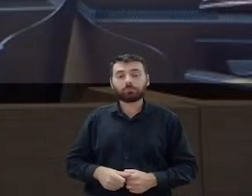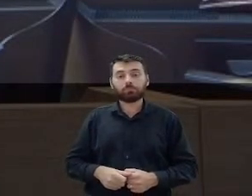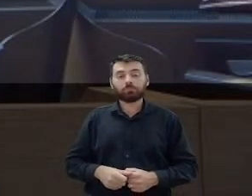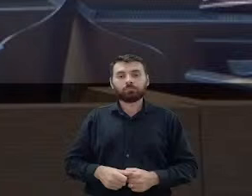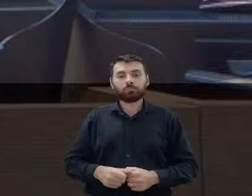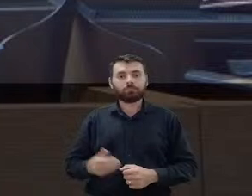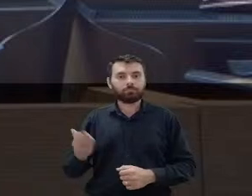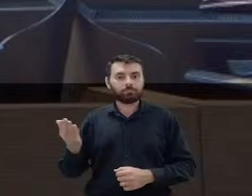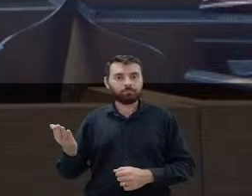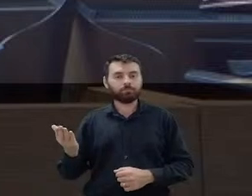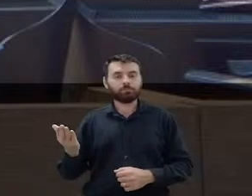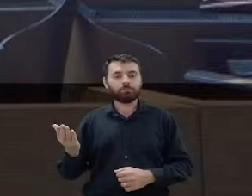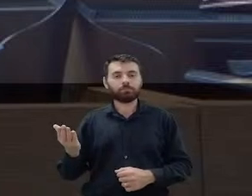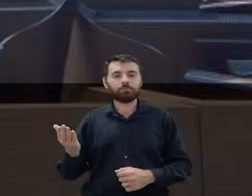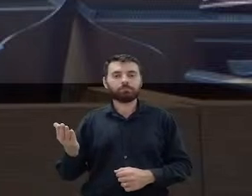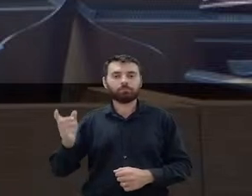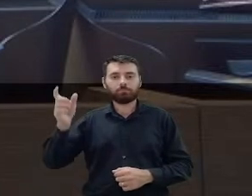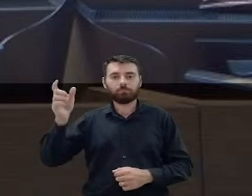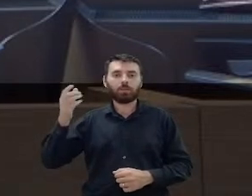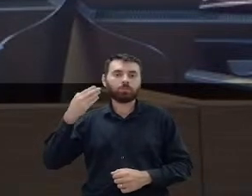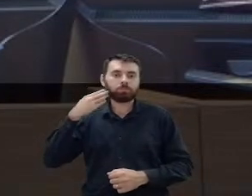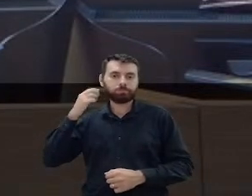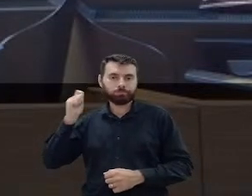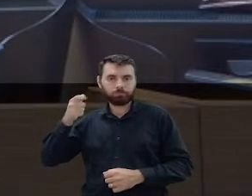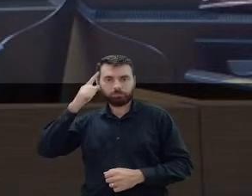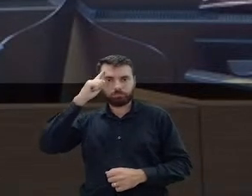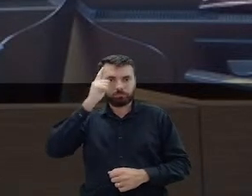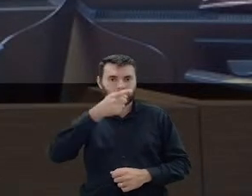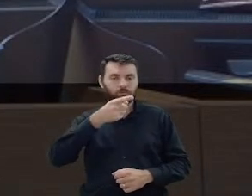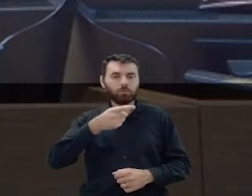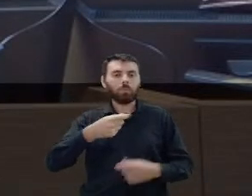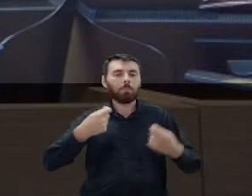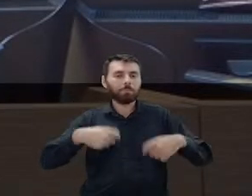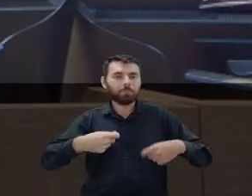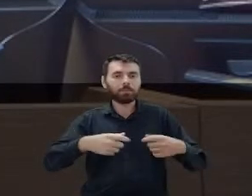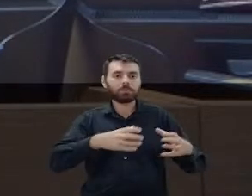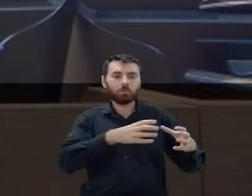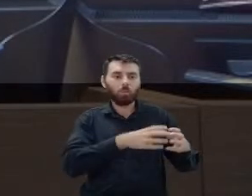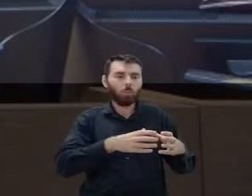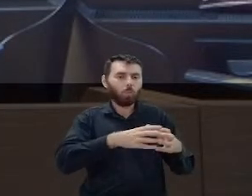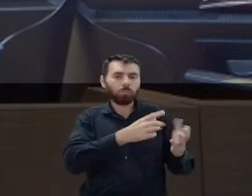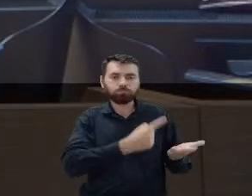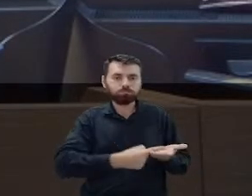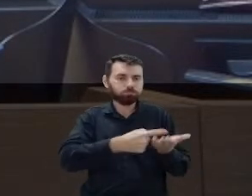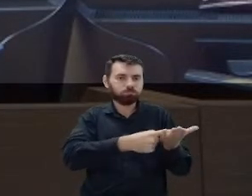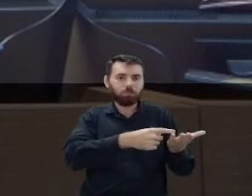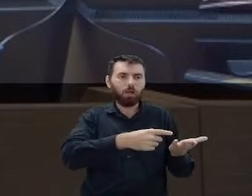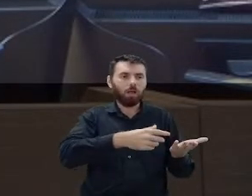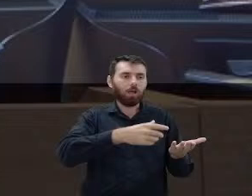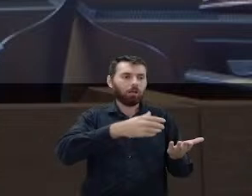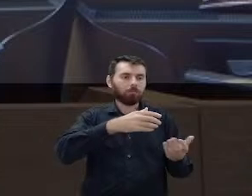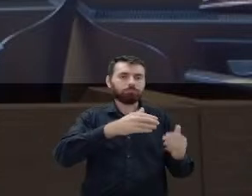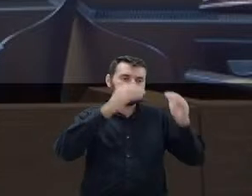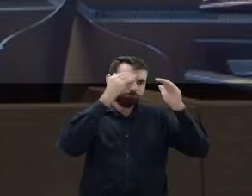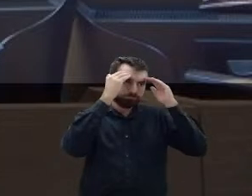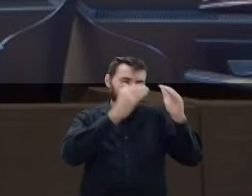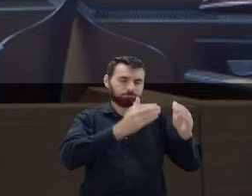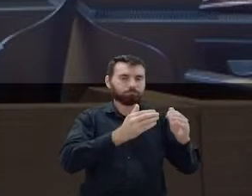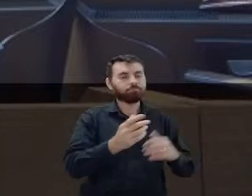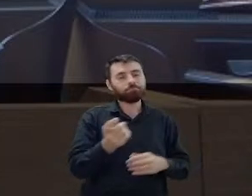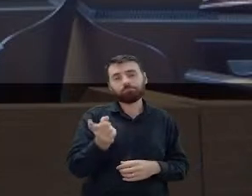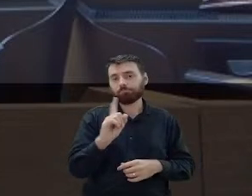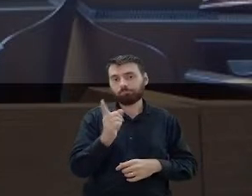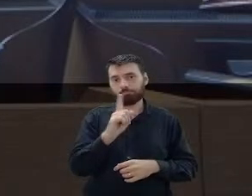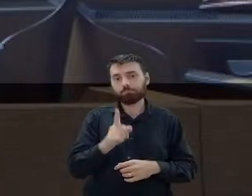como critério de cálculo a observância da convenção coletiva para apuração dos reflexos em aviso prévio. Logo, a